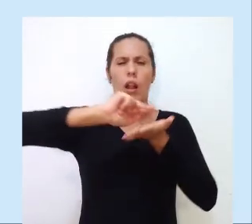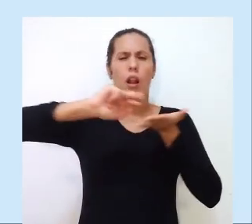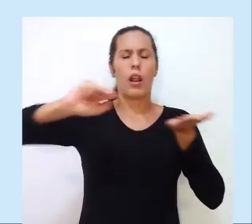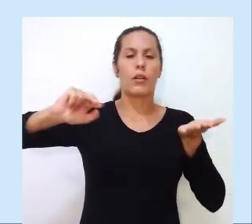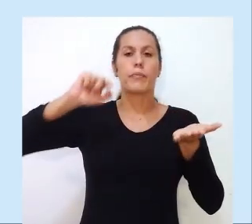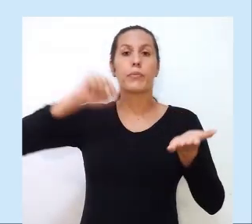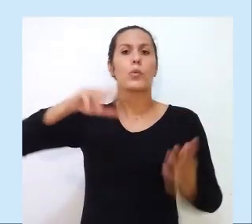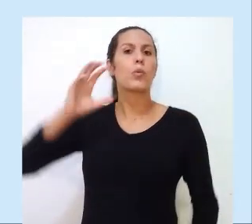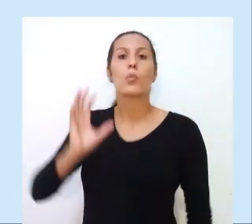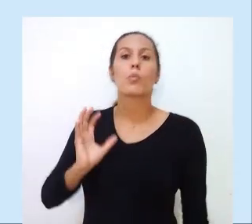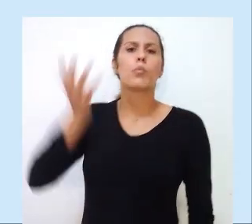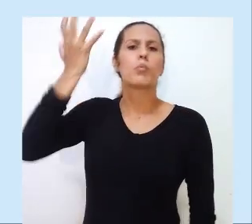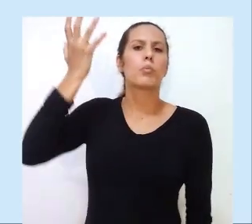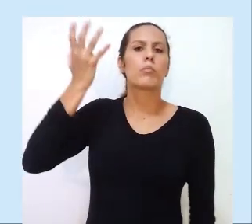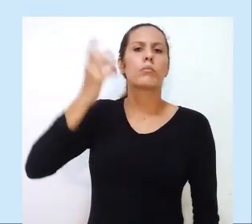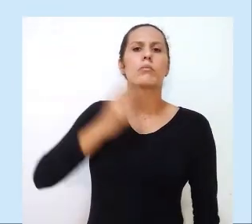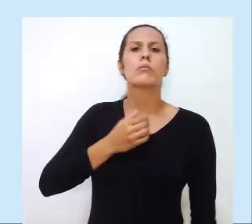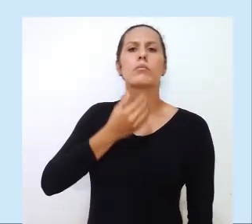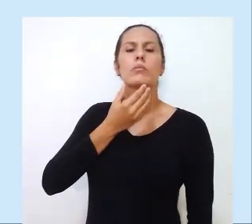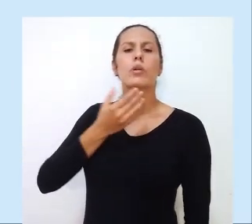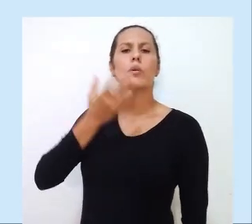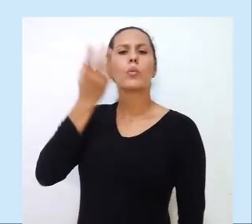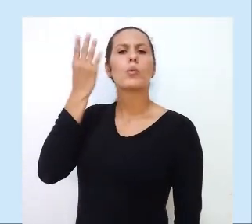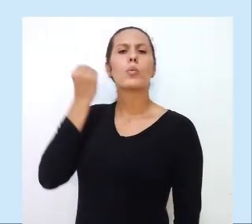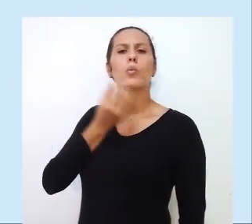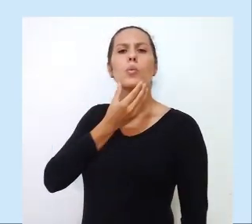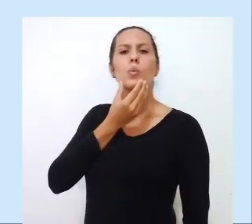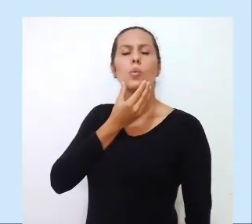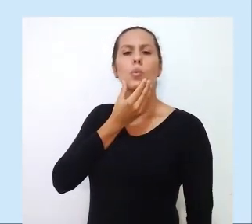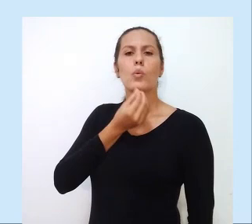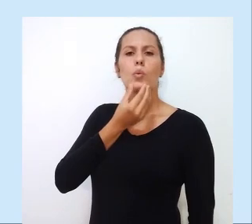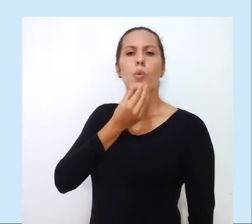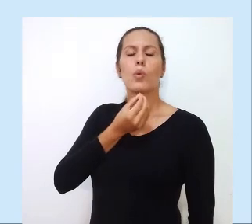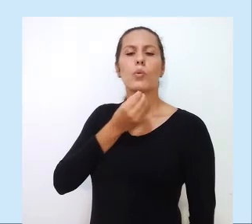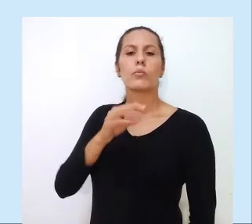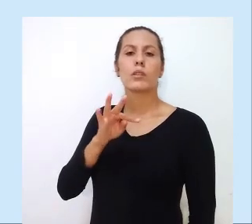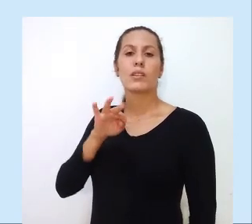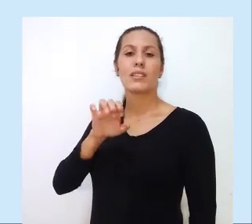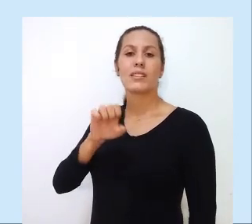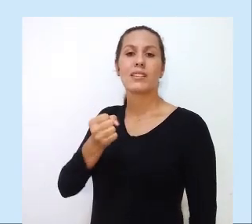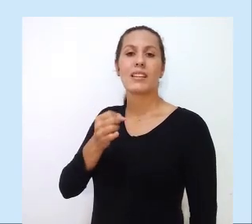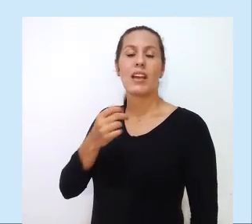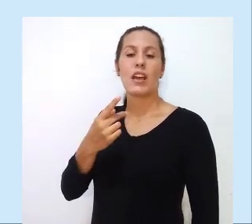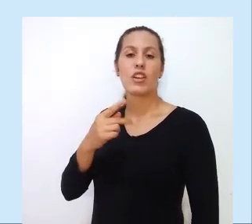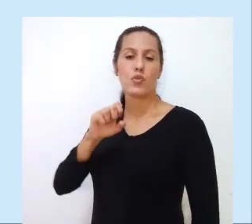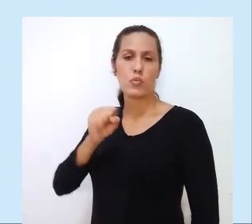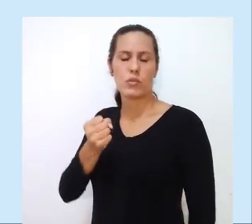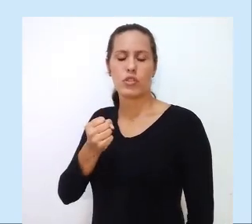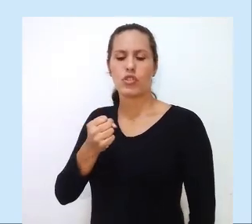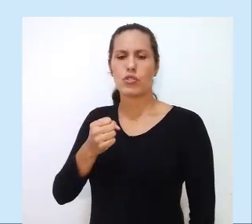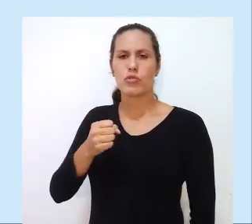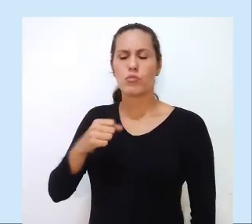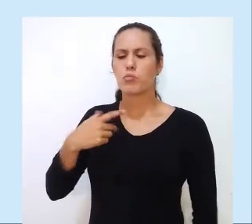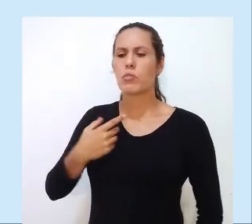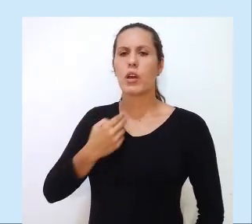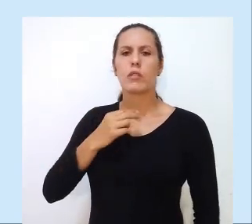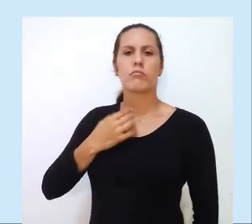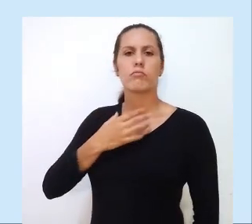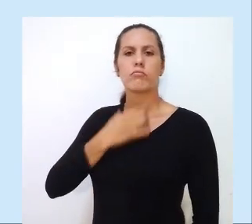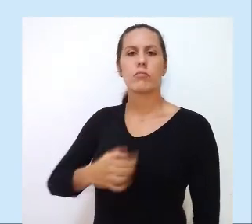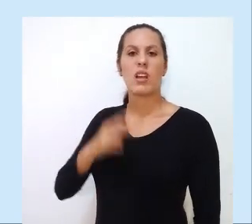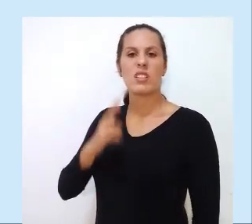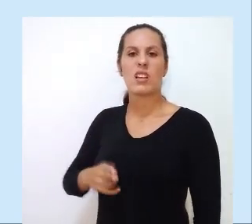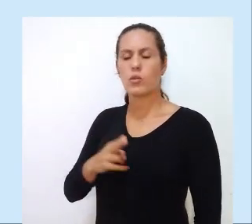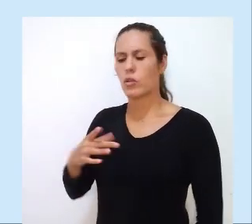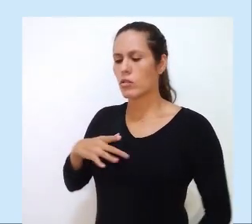E num desses acontecimentos, um sacerdote da época, chamado Téspis, ele coloca uma máscara, sobe em